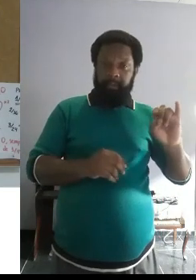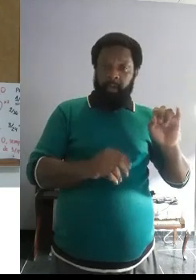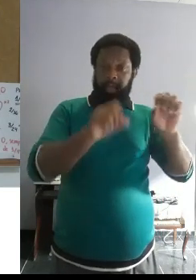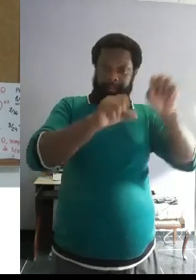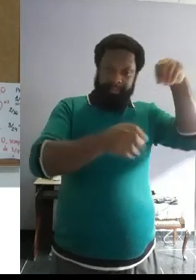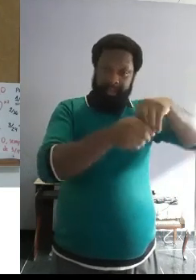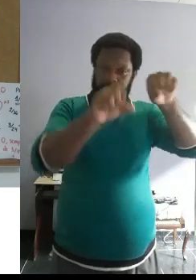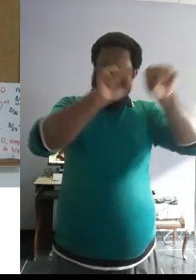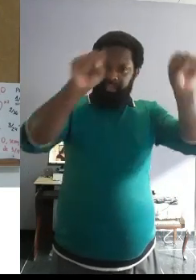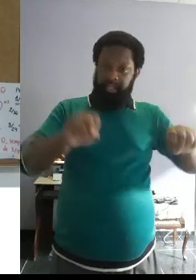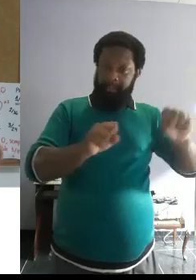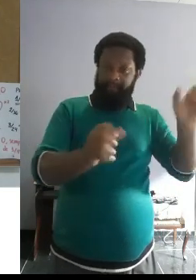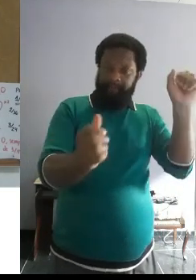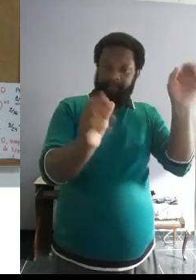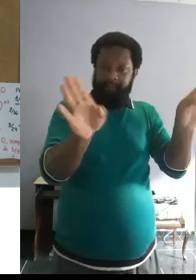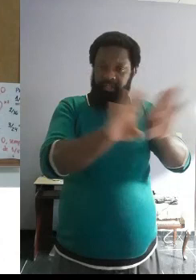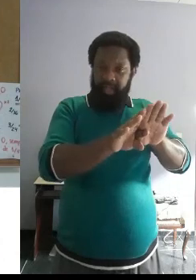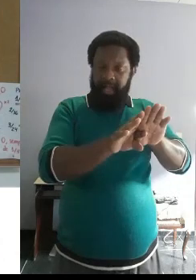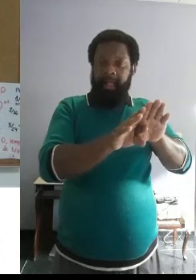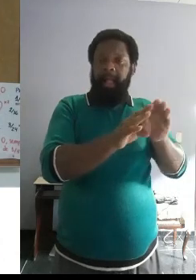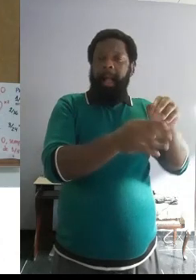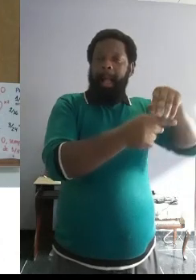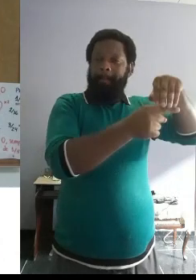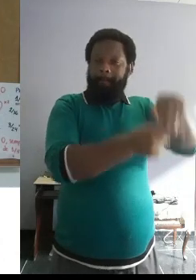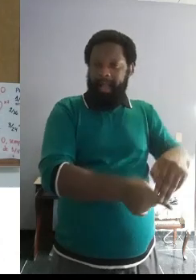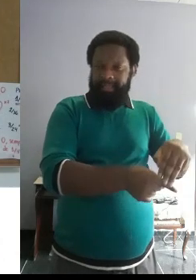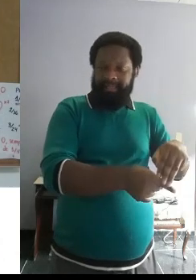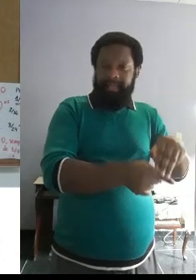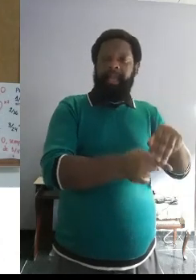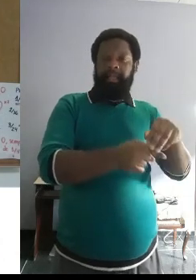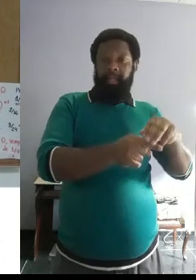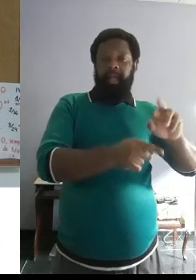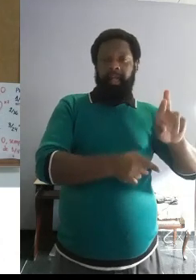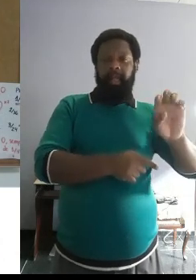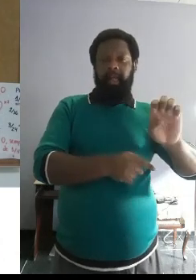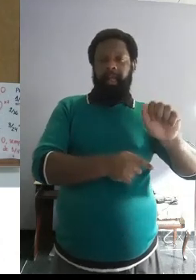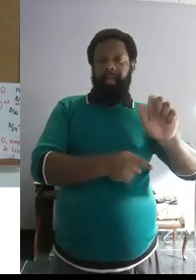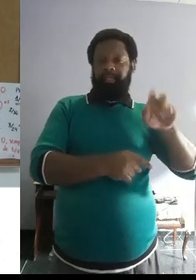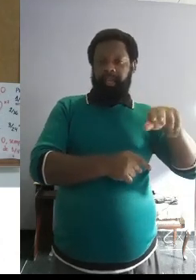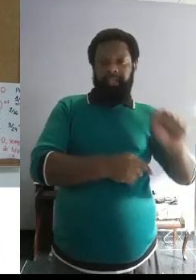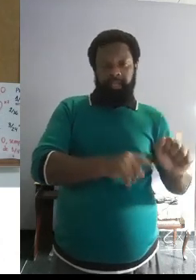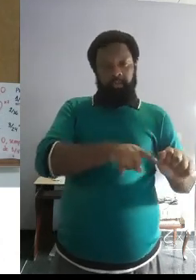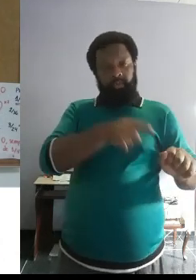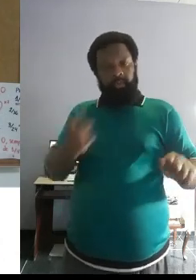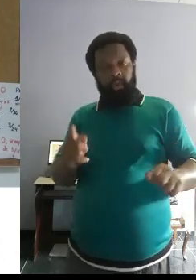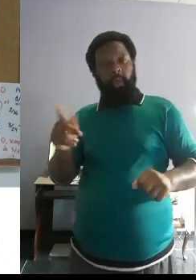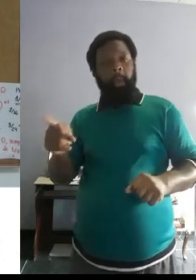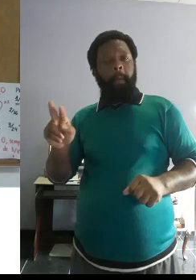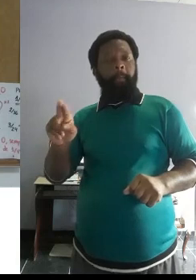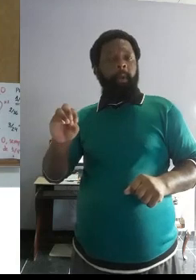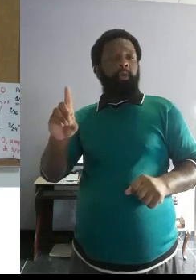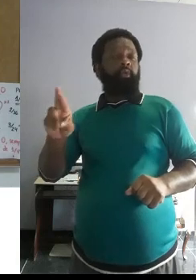sistema fechado, a massa dos reagentes é igual à massa dos produtos. O que seria um sistema fechado? Um sistema que não